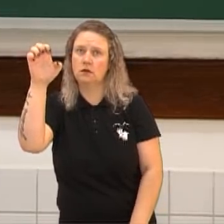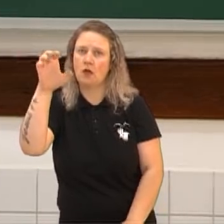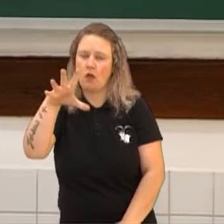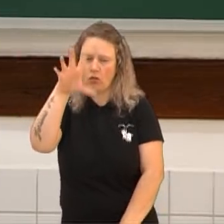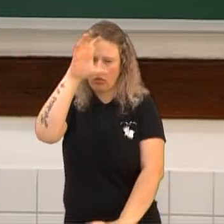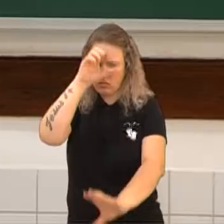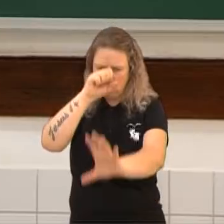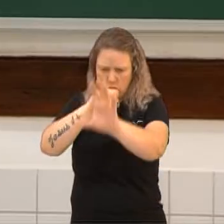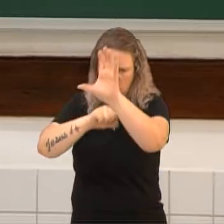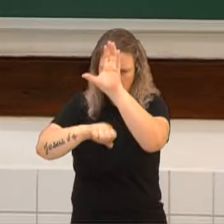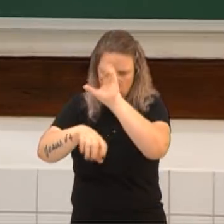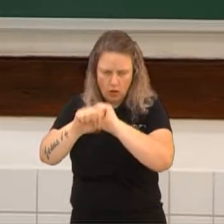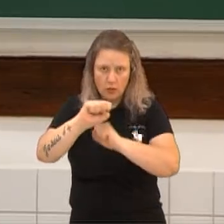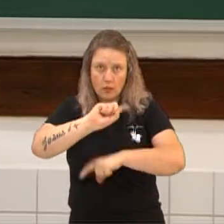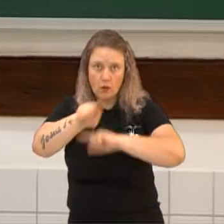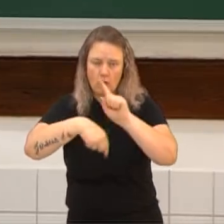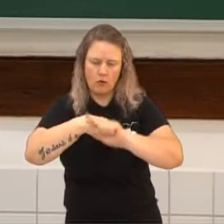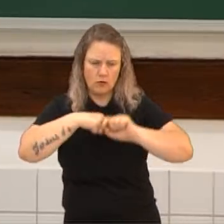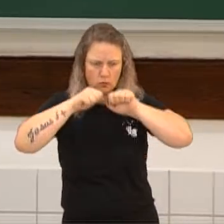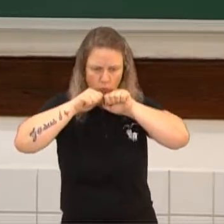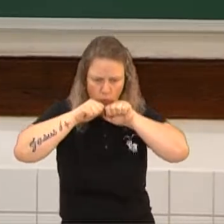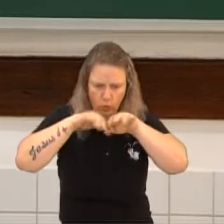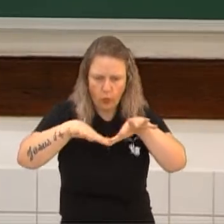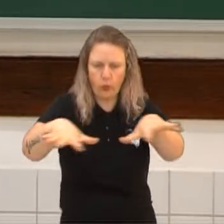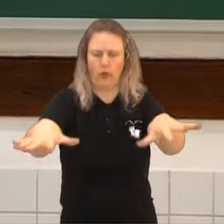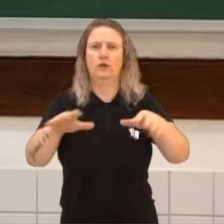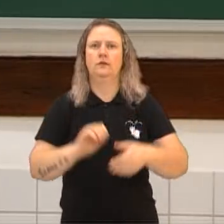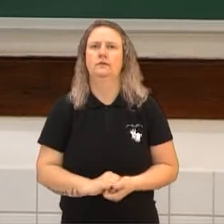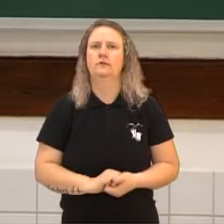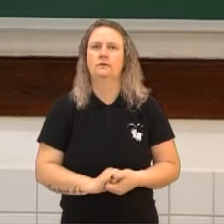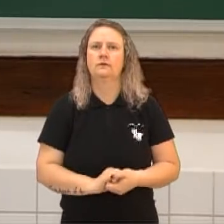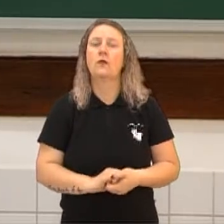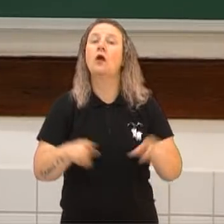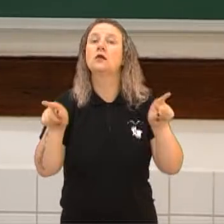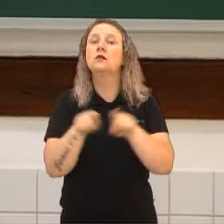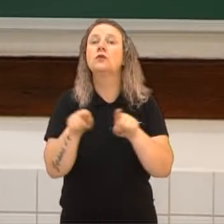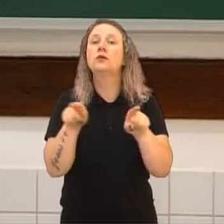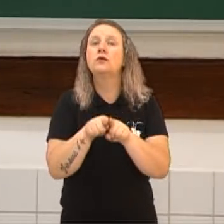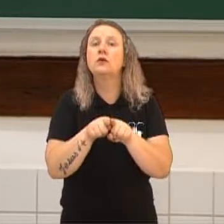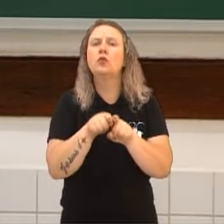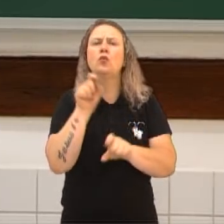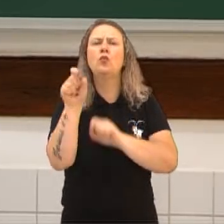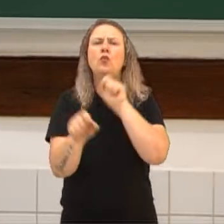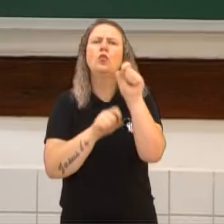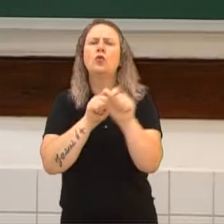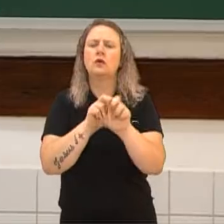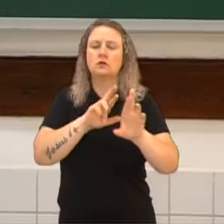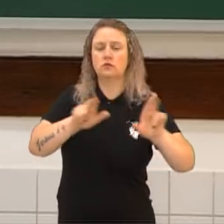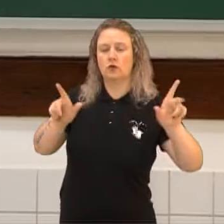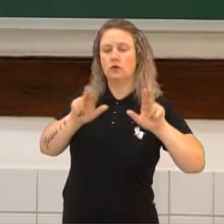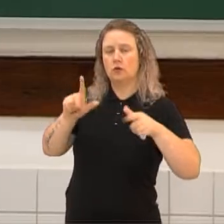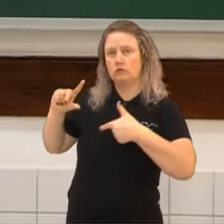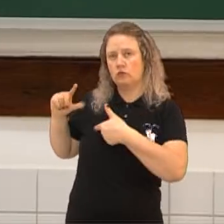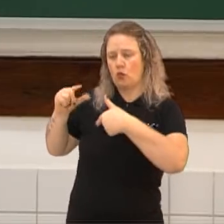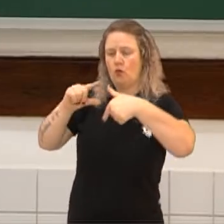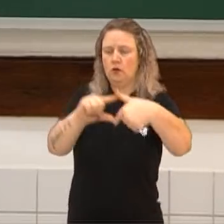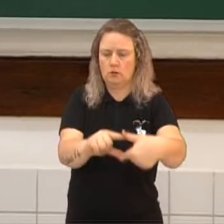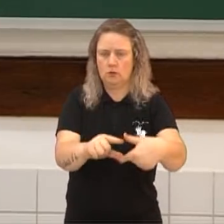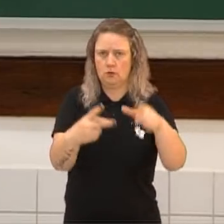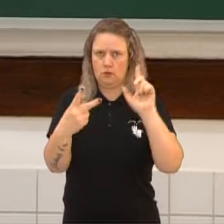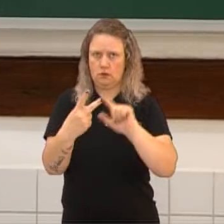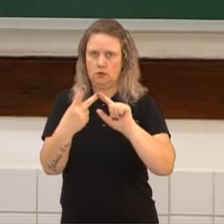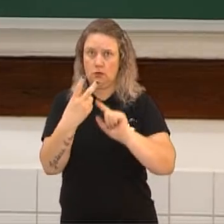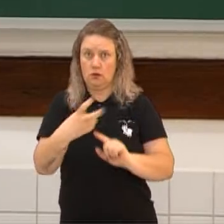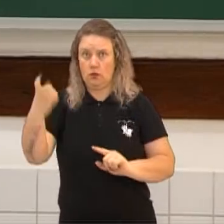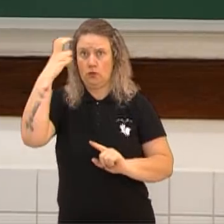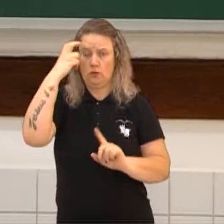arte deles. O erudito e o popular, qual que é a diferença entre uma cultura erudita e uma cultura popular.